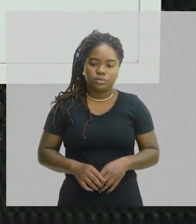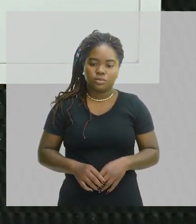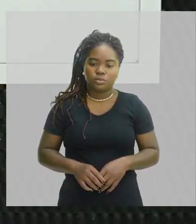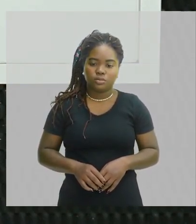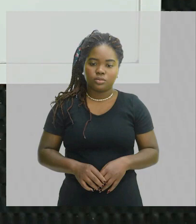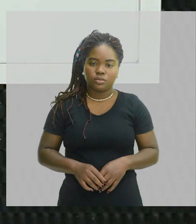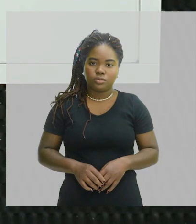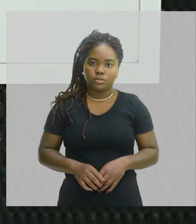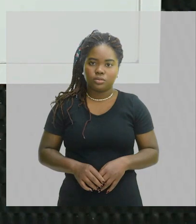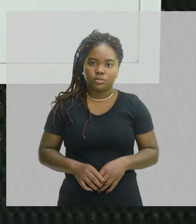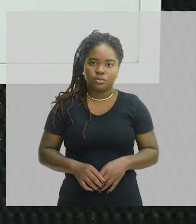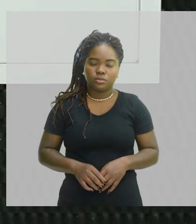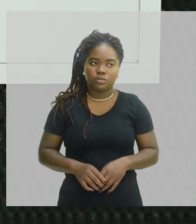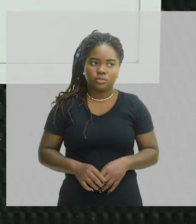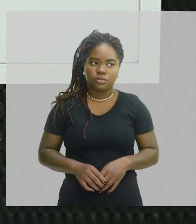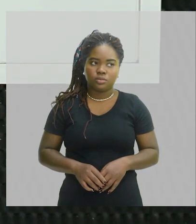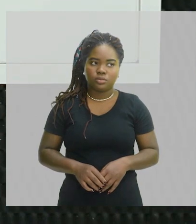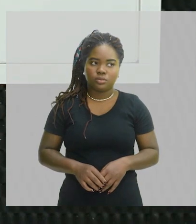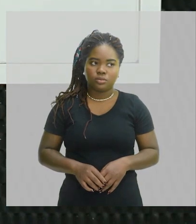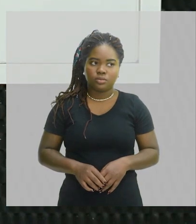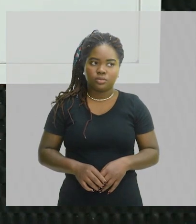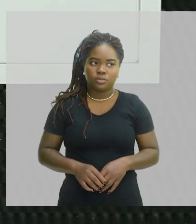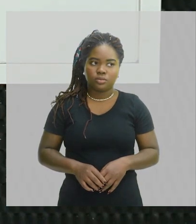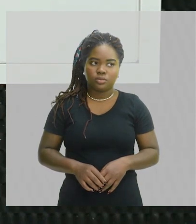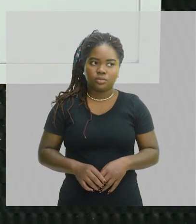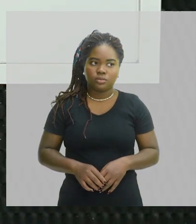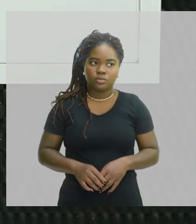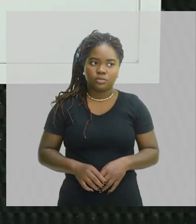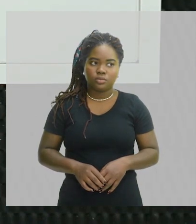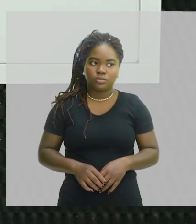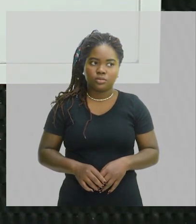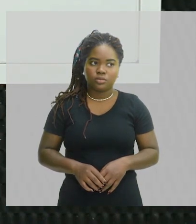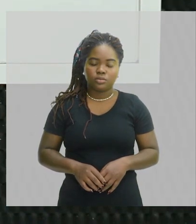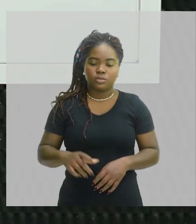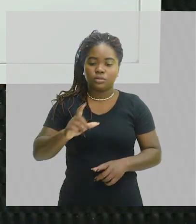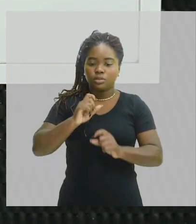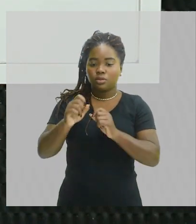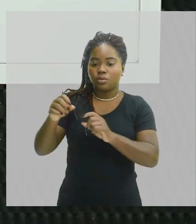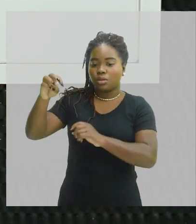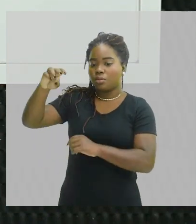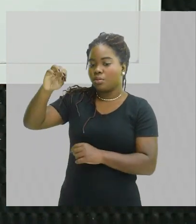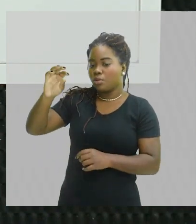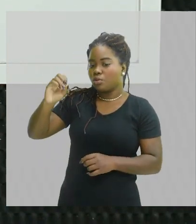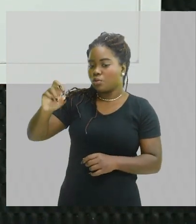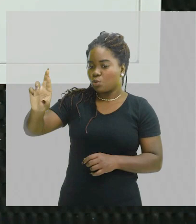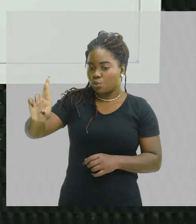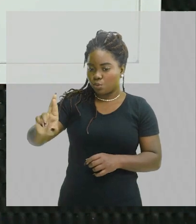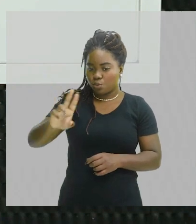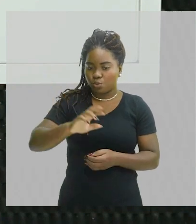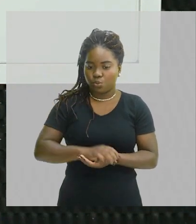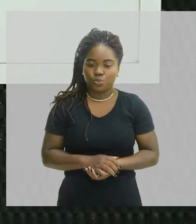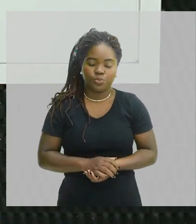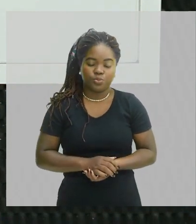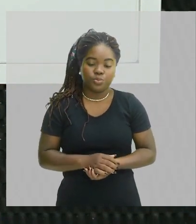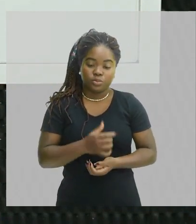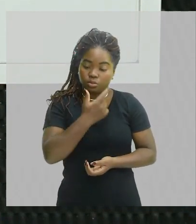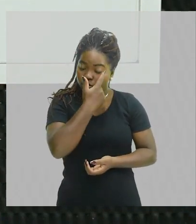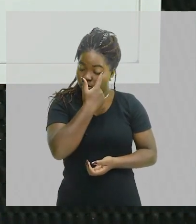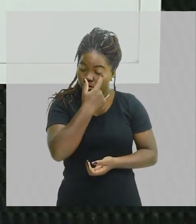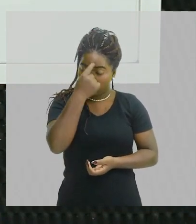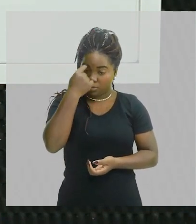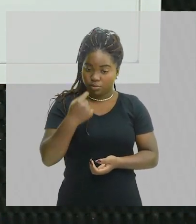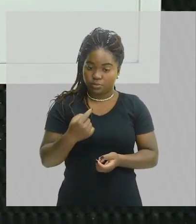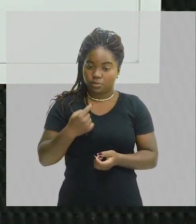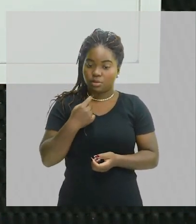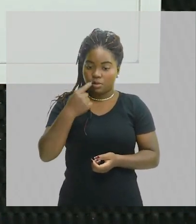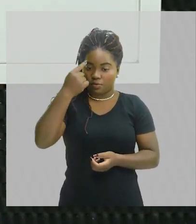Pronto. Esse receptor é o motor, viu? Que a figura está mostrando para